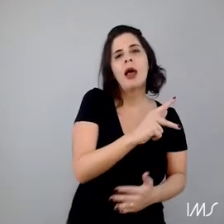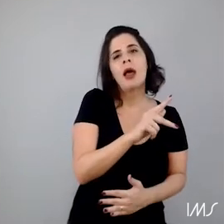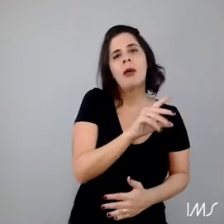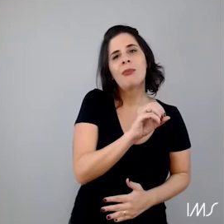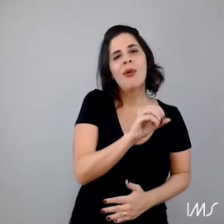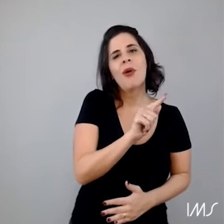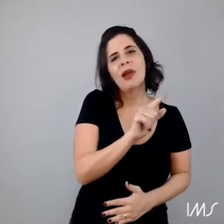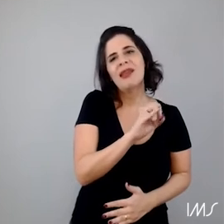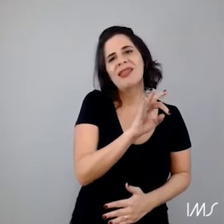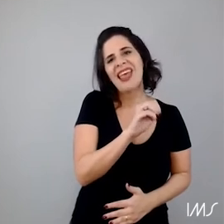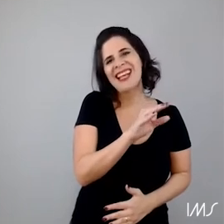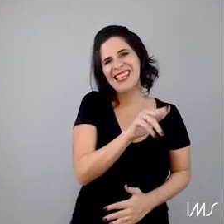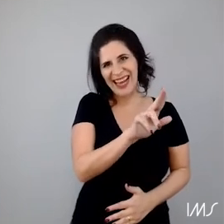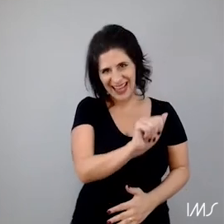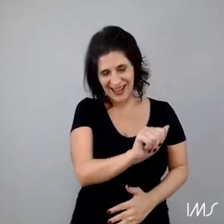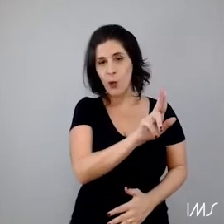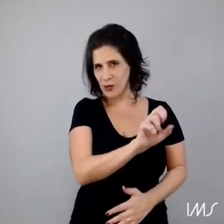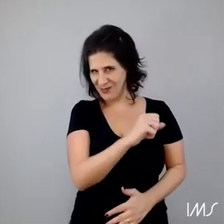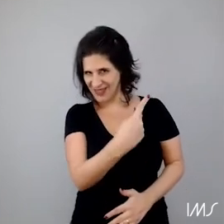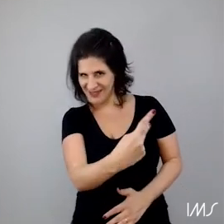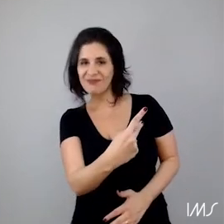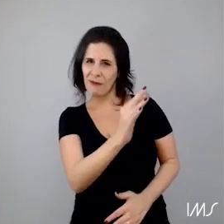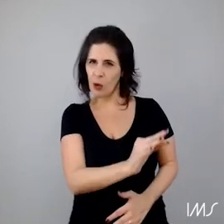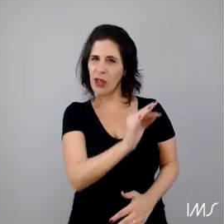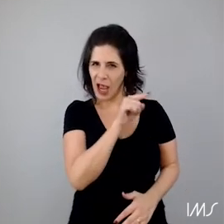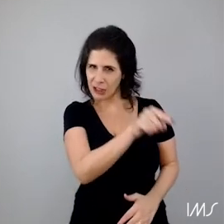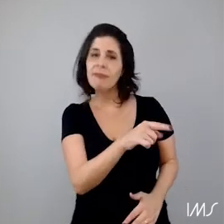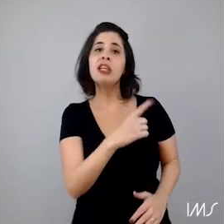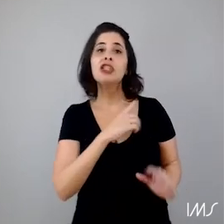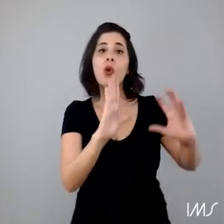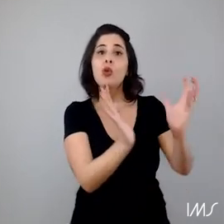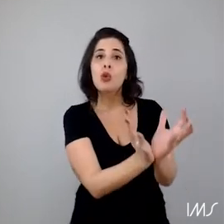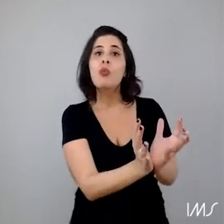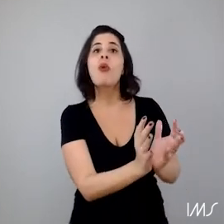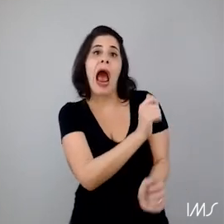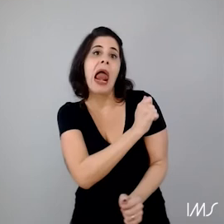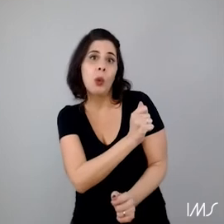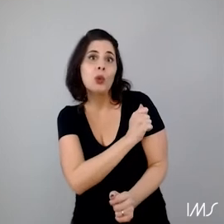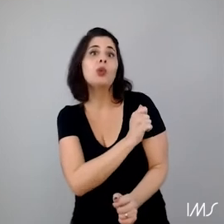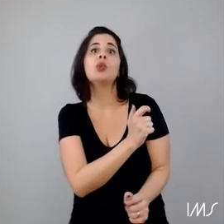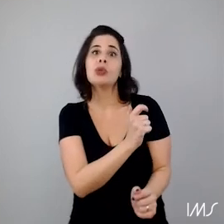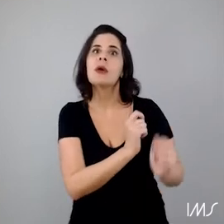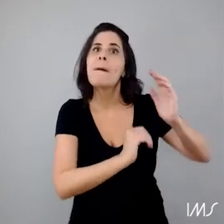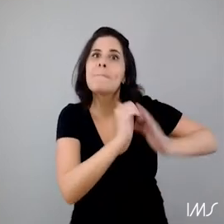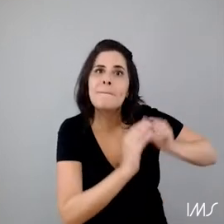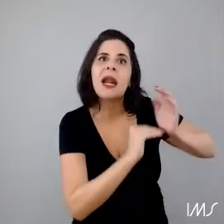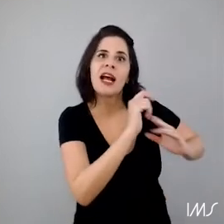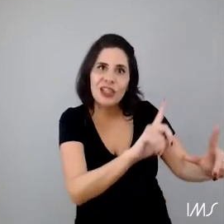uma iniciativa do corpo de alunos, né, que mantinham uma atividade